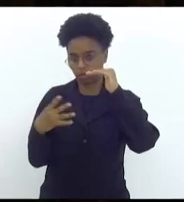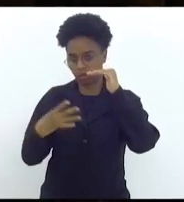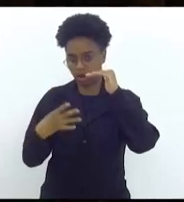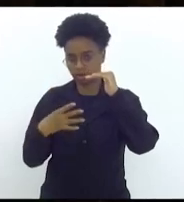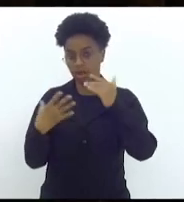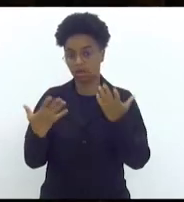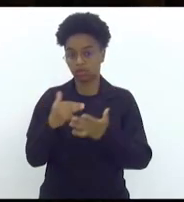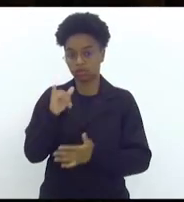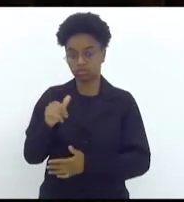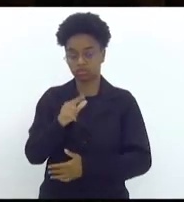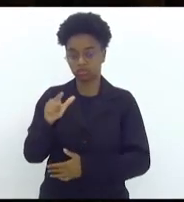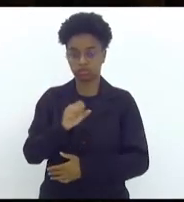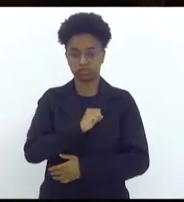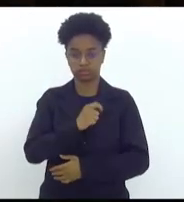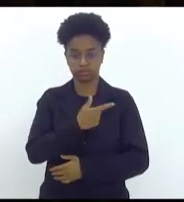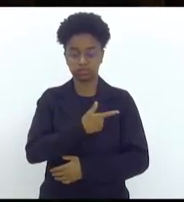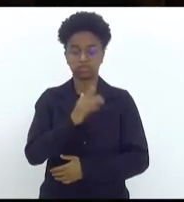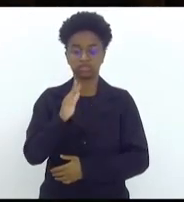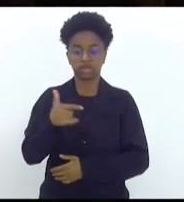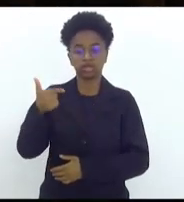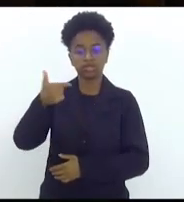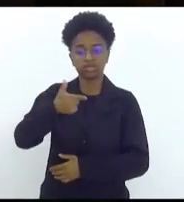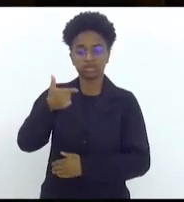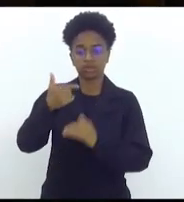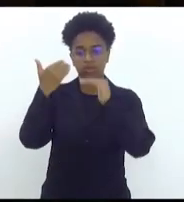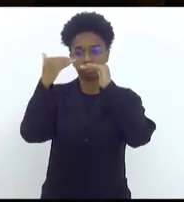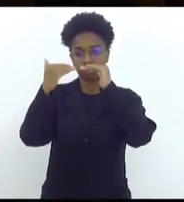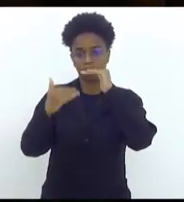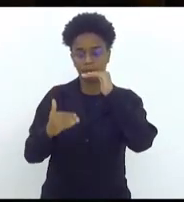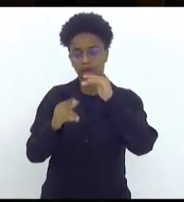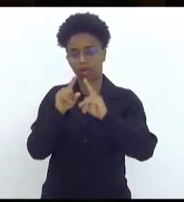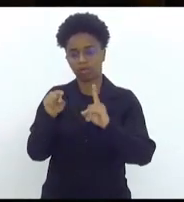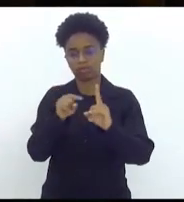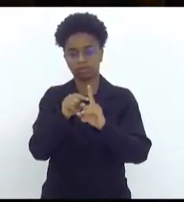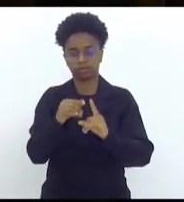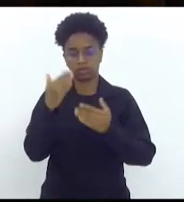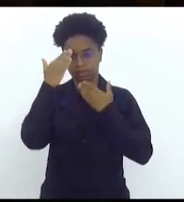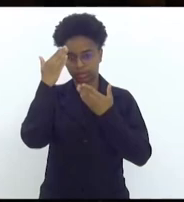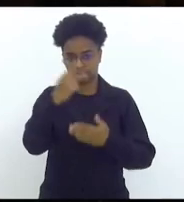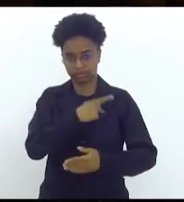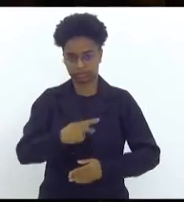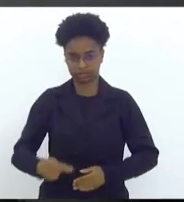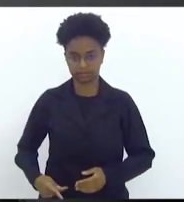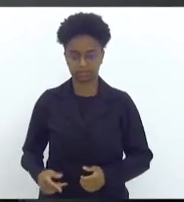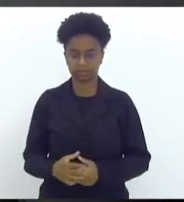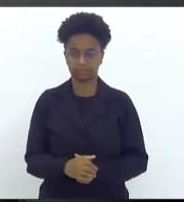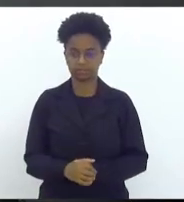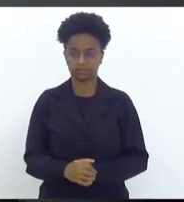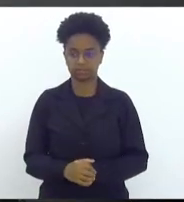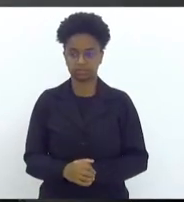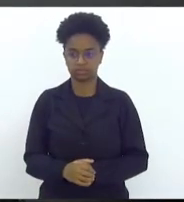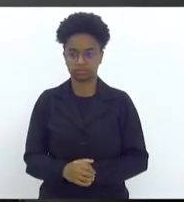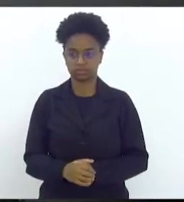agora São Gonçalo já está no segundo lugar do ranking Estadual de metas Muito obrigado senhor presidente